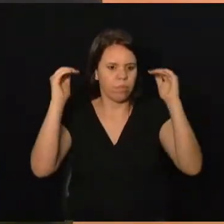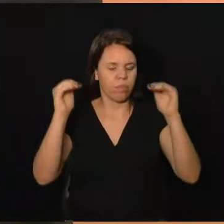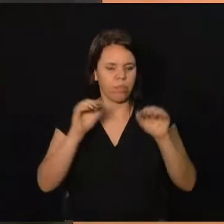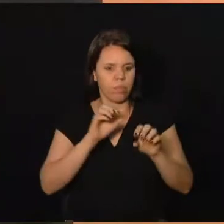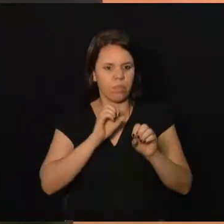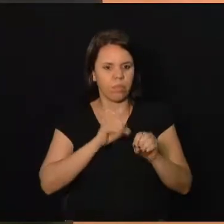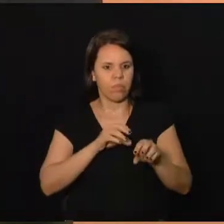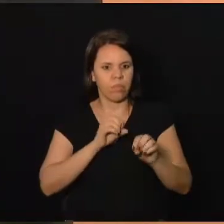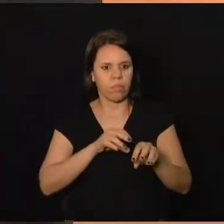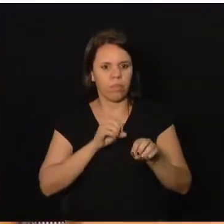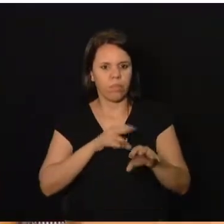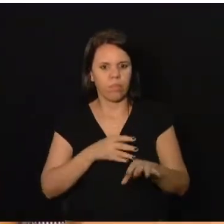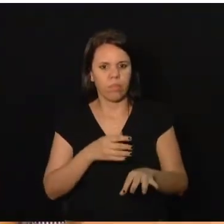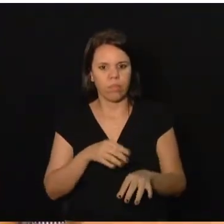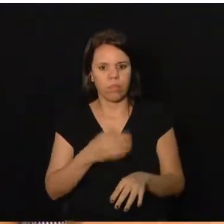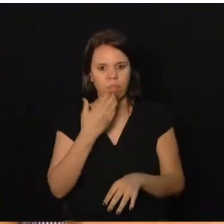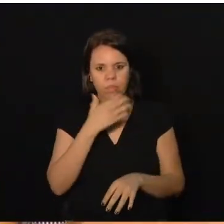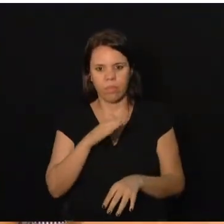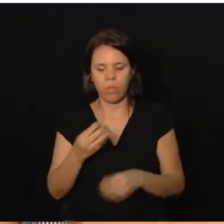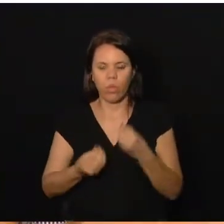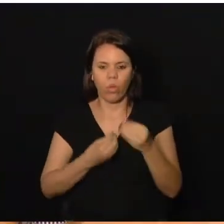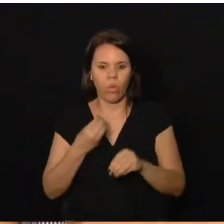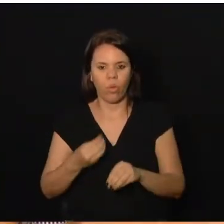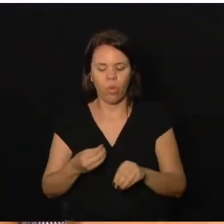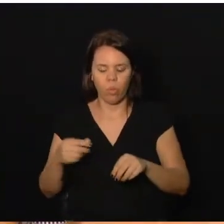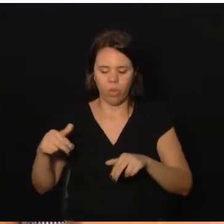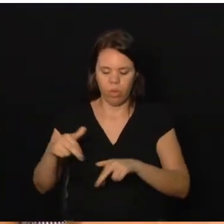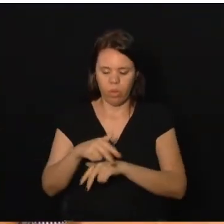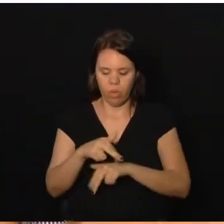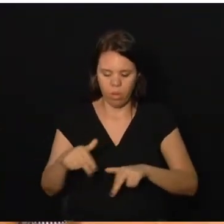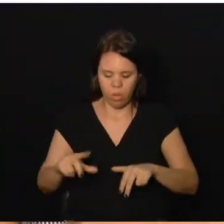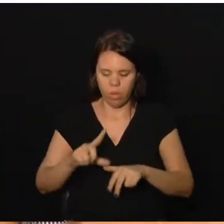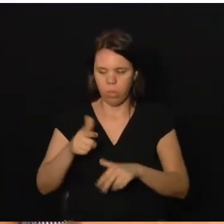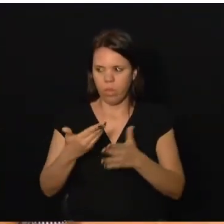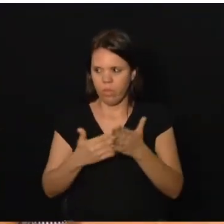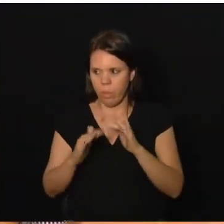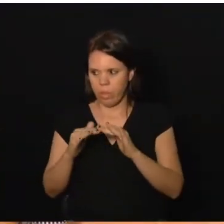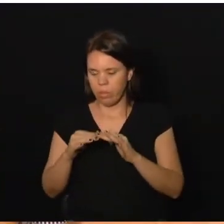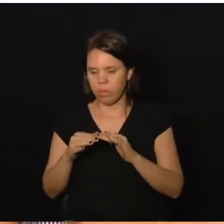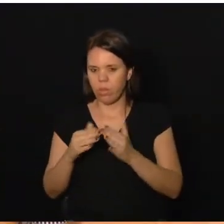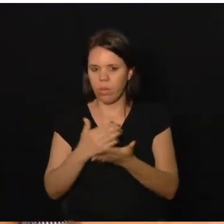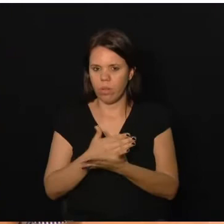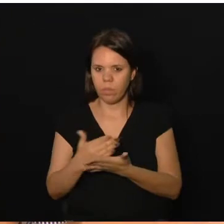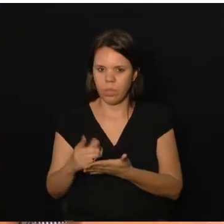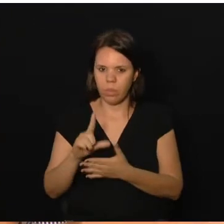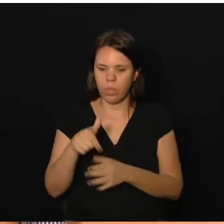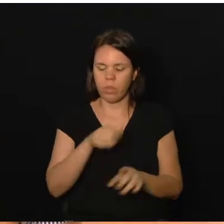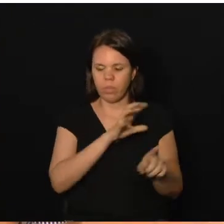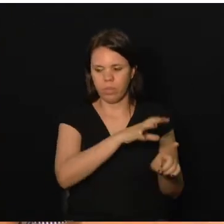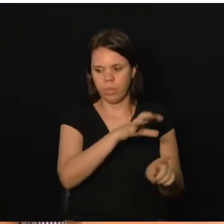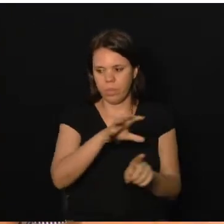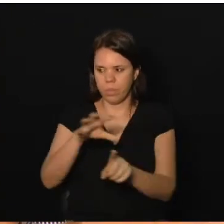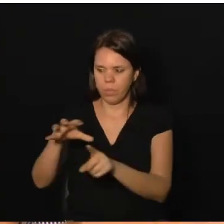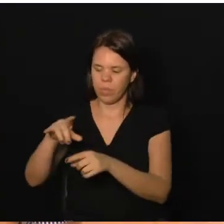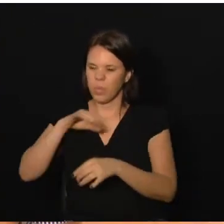ensina a criança como deve andar para ser, né? Aí vai para a escola e aí tem uma influência muito negativa e